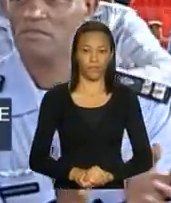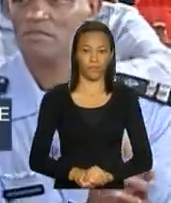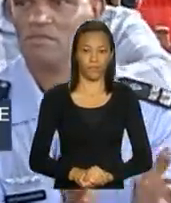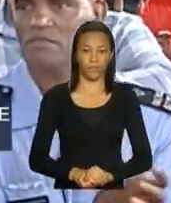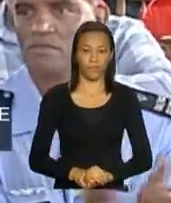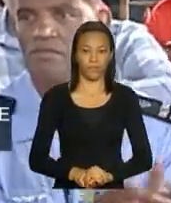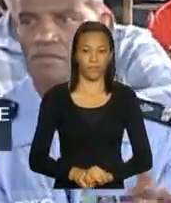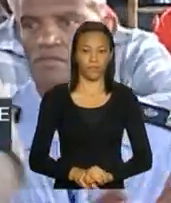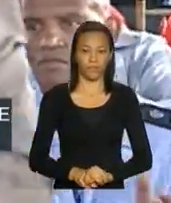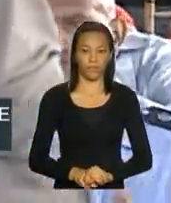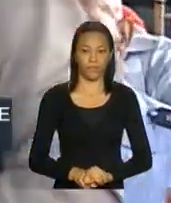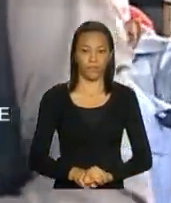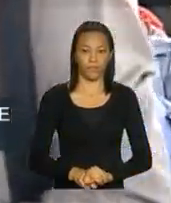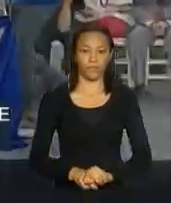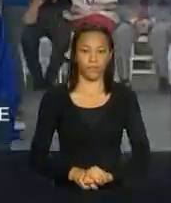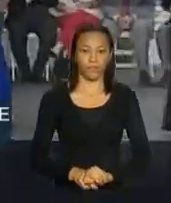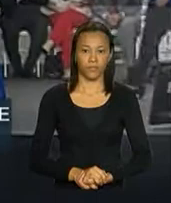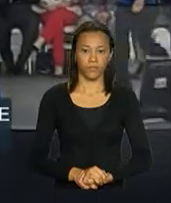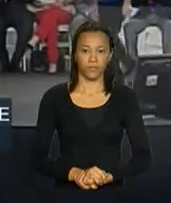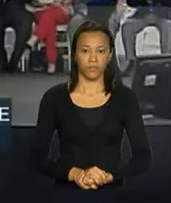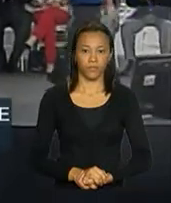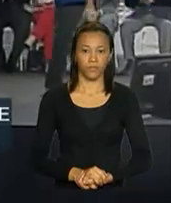E aí